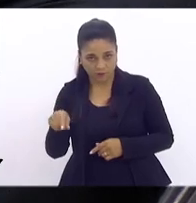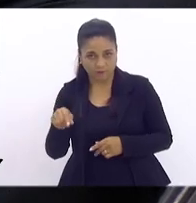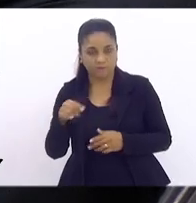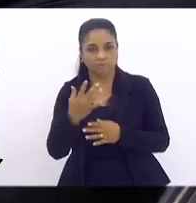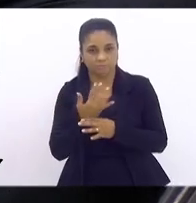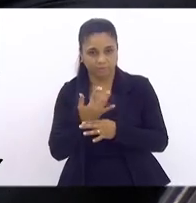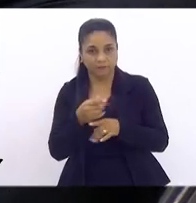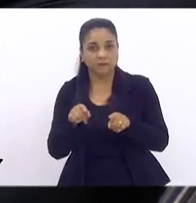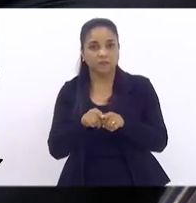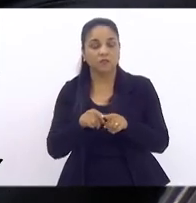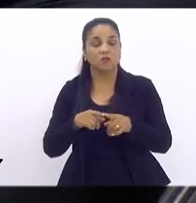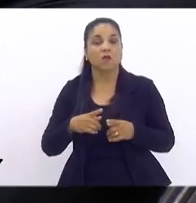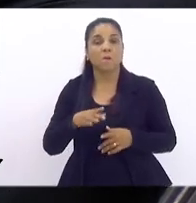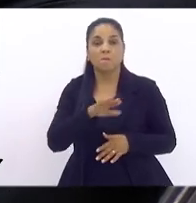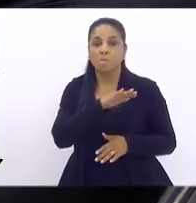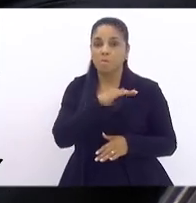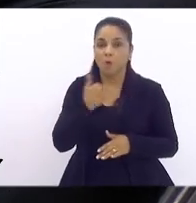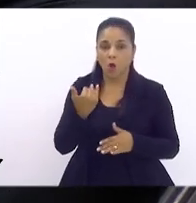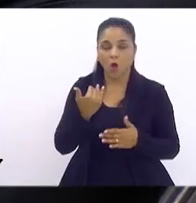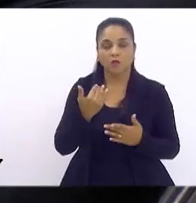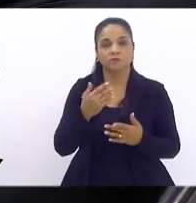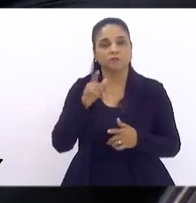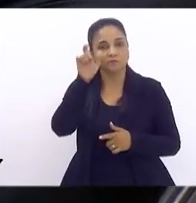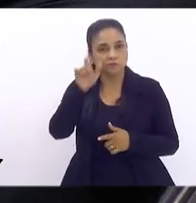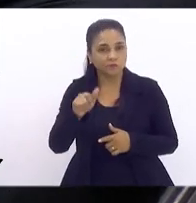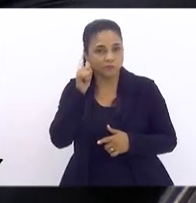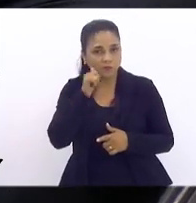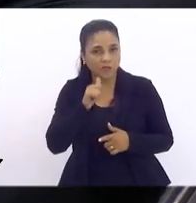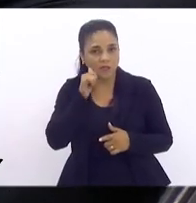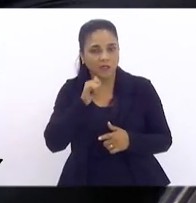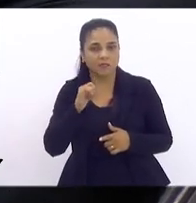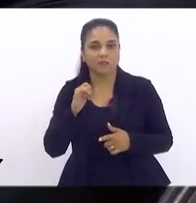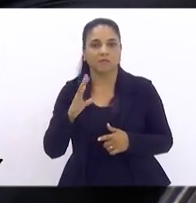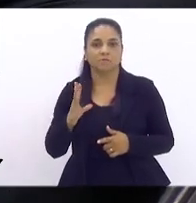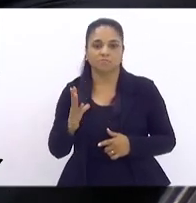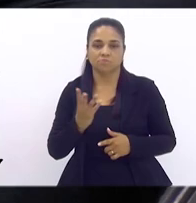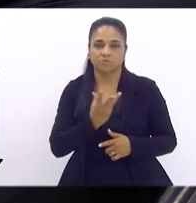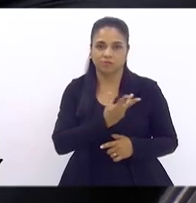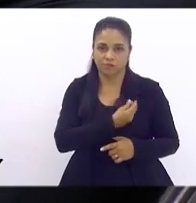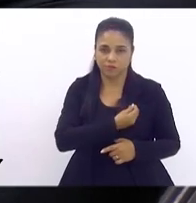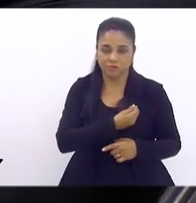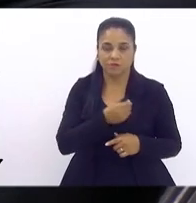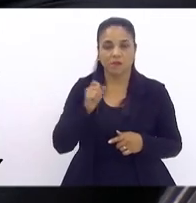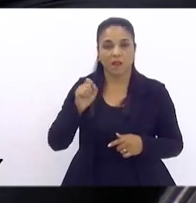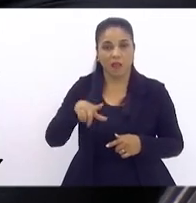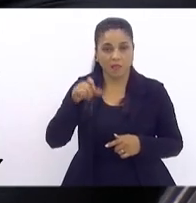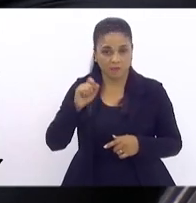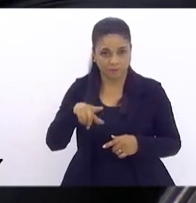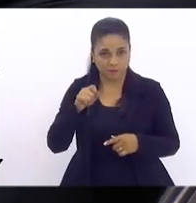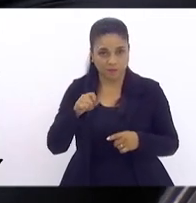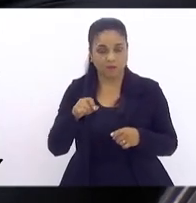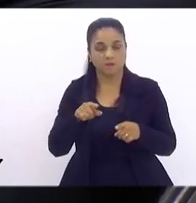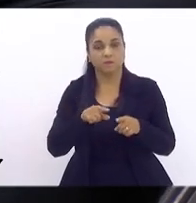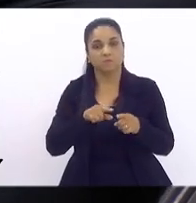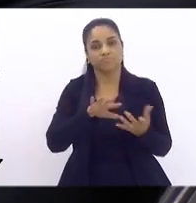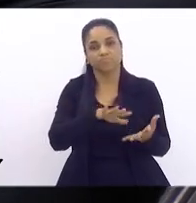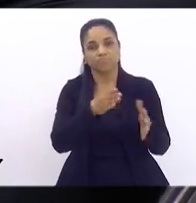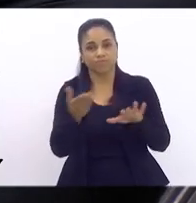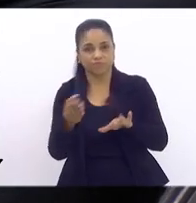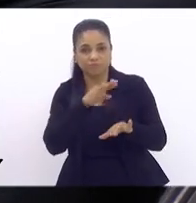violentas de mulheres lésbicas e elas cunharam esse termo é